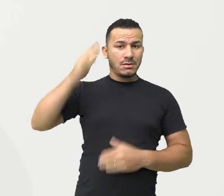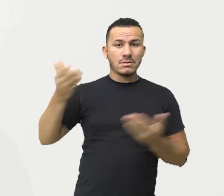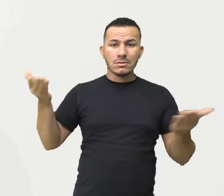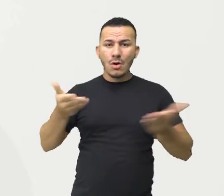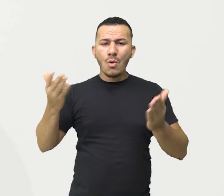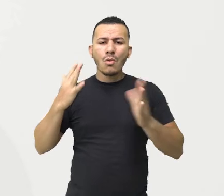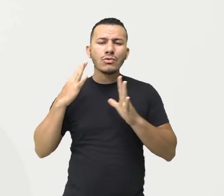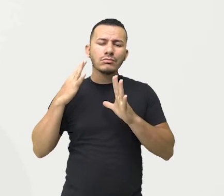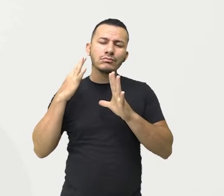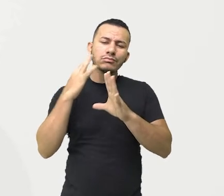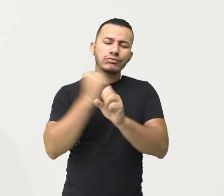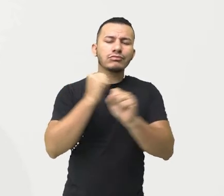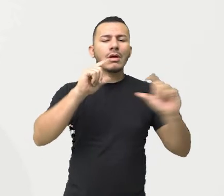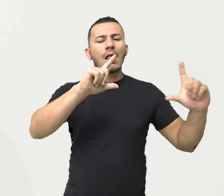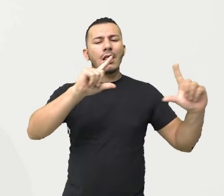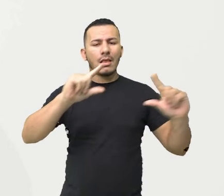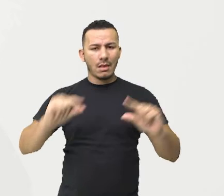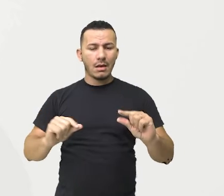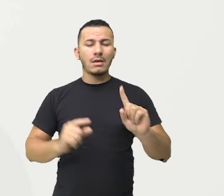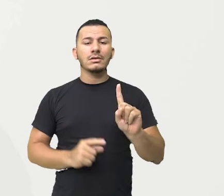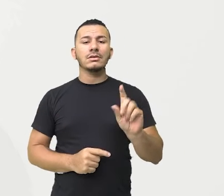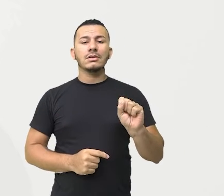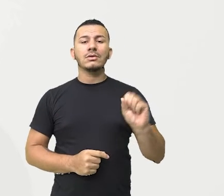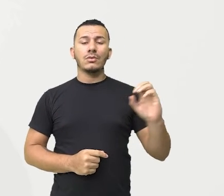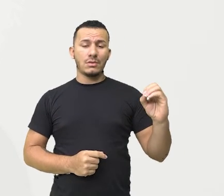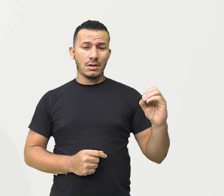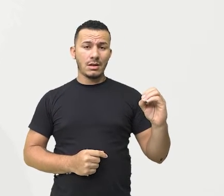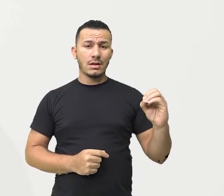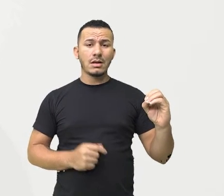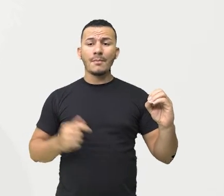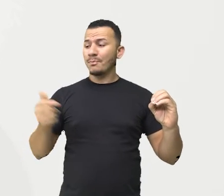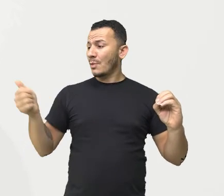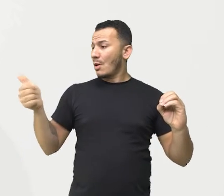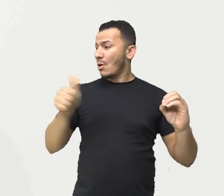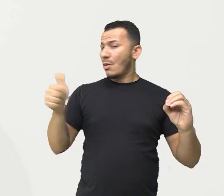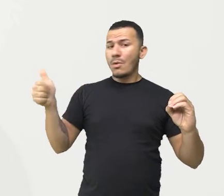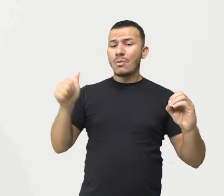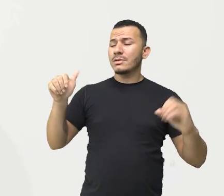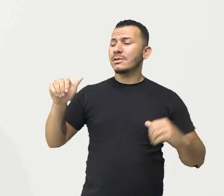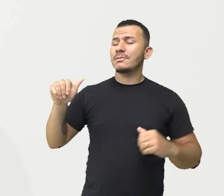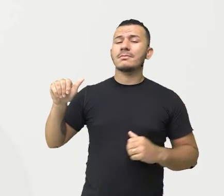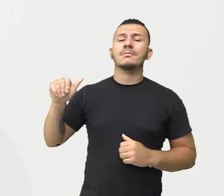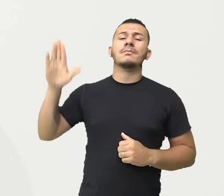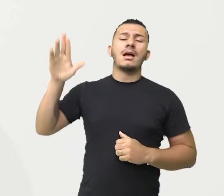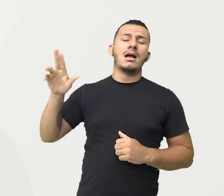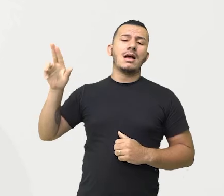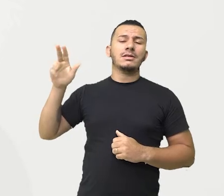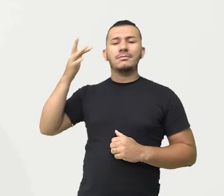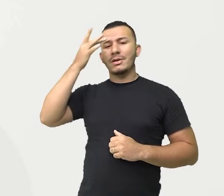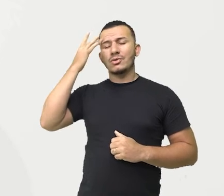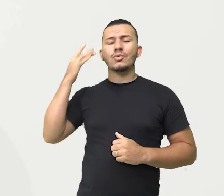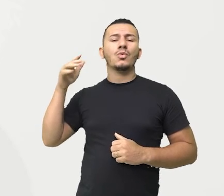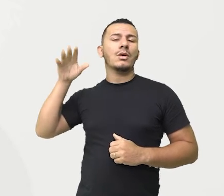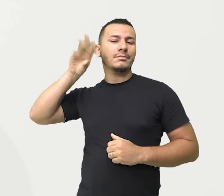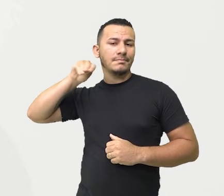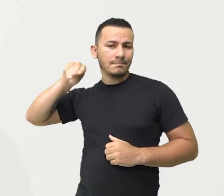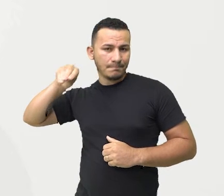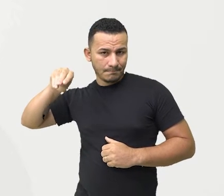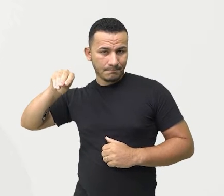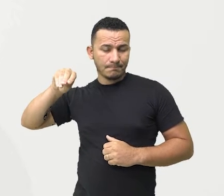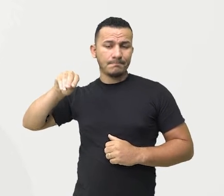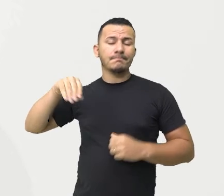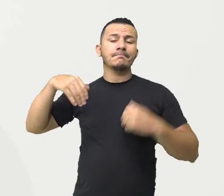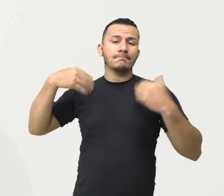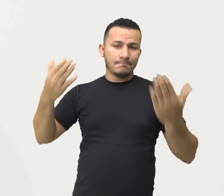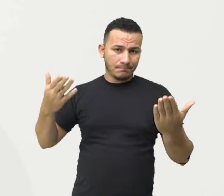deles sobrevivem. E 11 são os mais praticados. Faz a gente lembrar que a maior